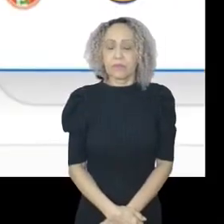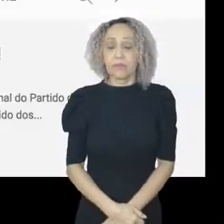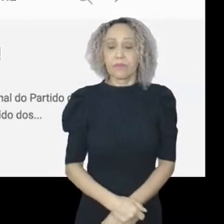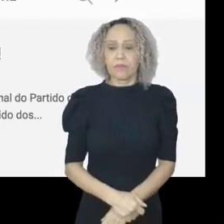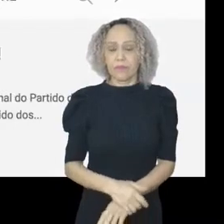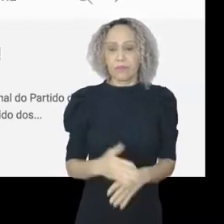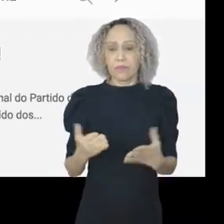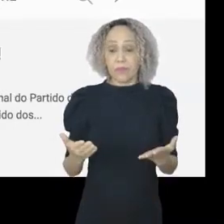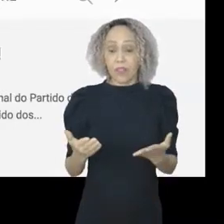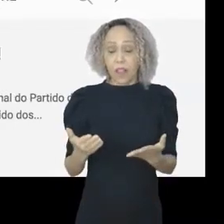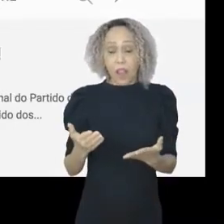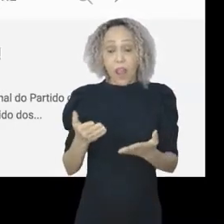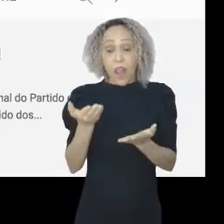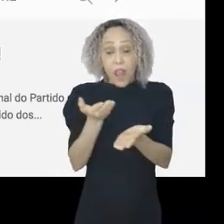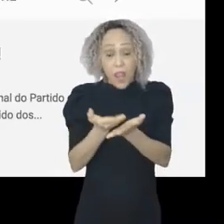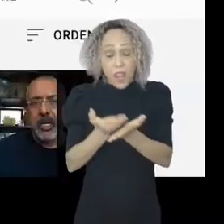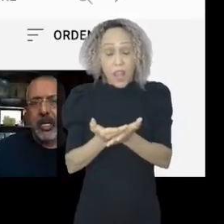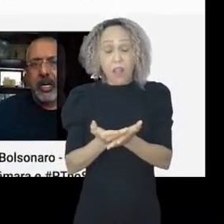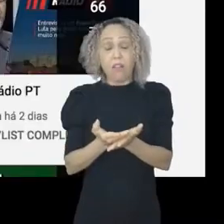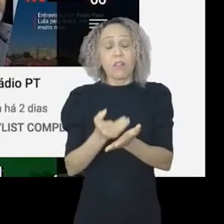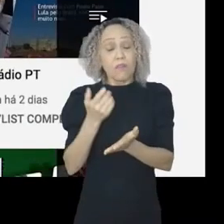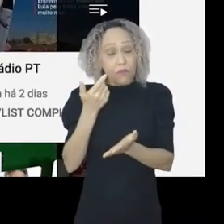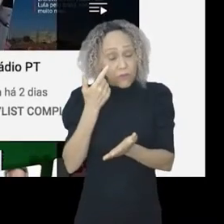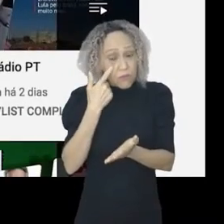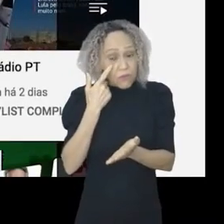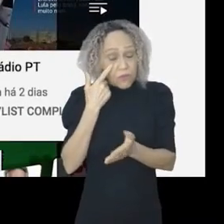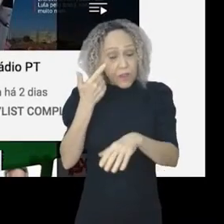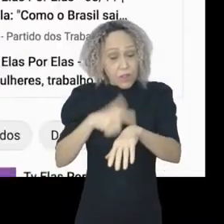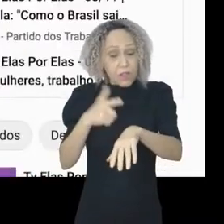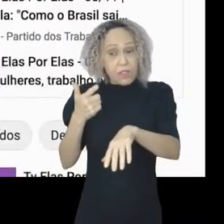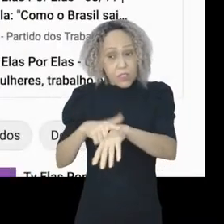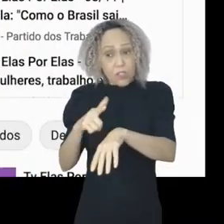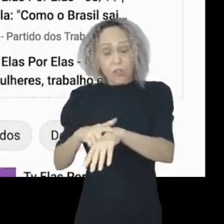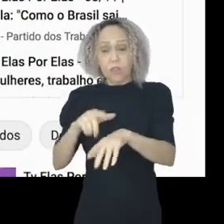Reveja esta e outras aulas na playlist TV Elas por Elas